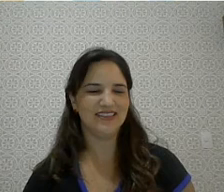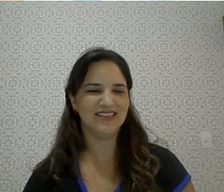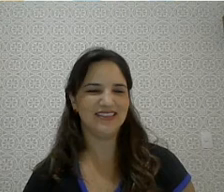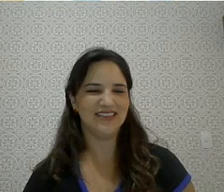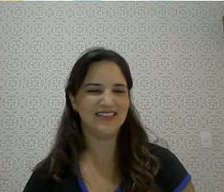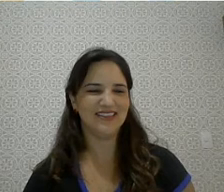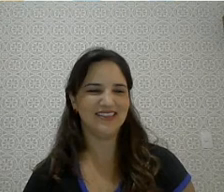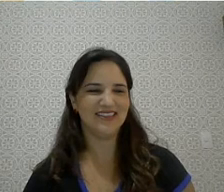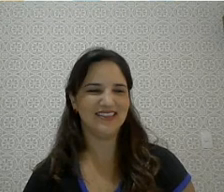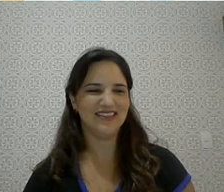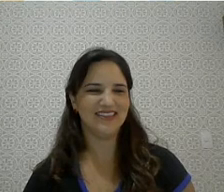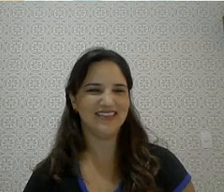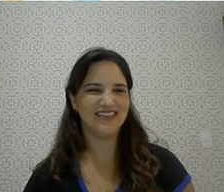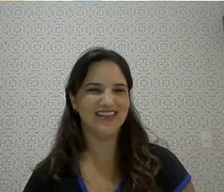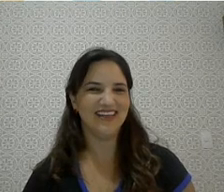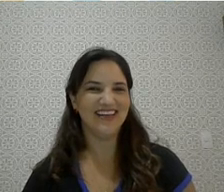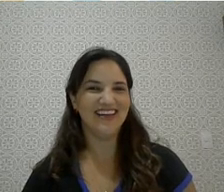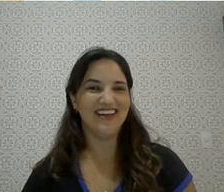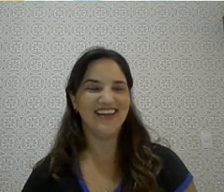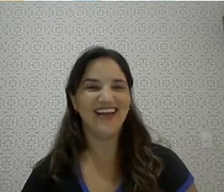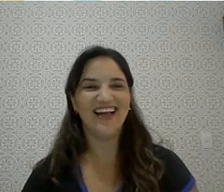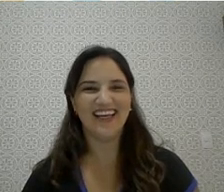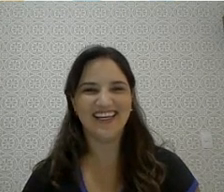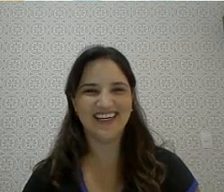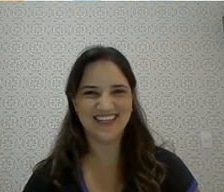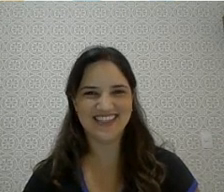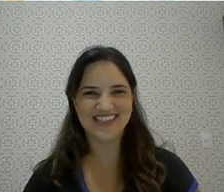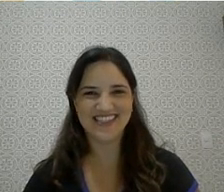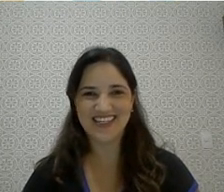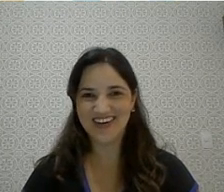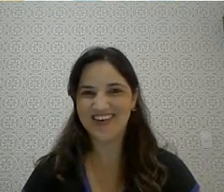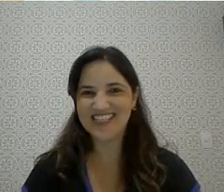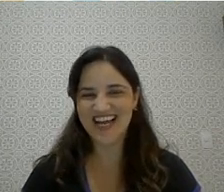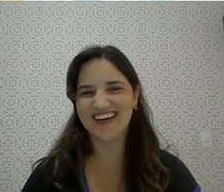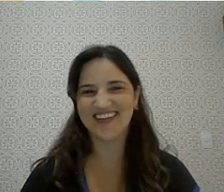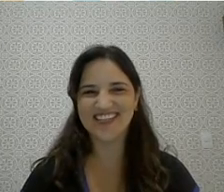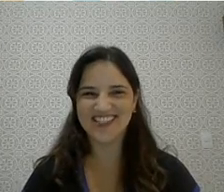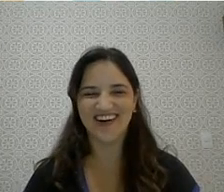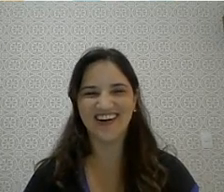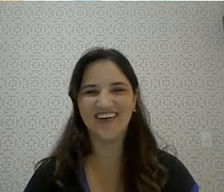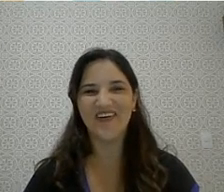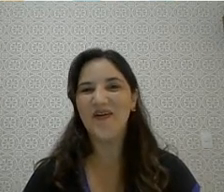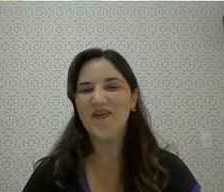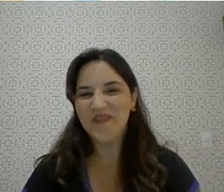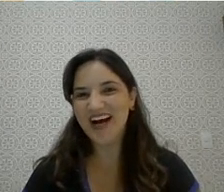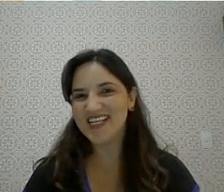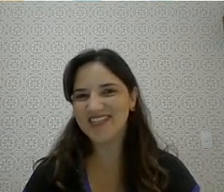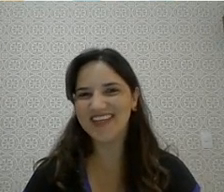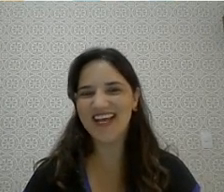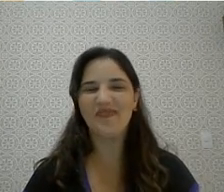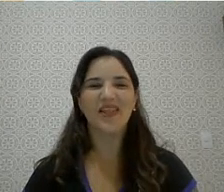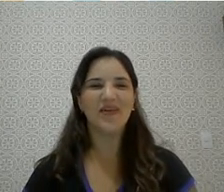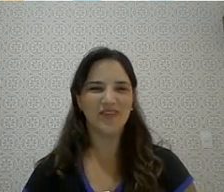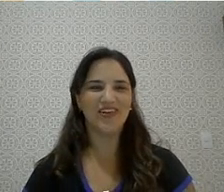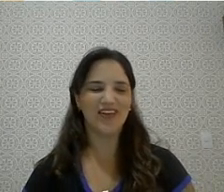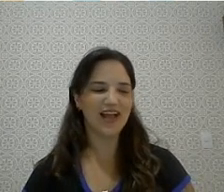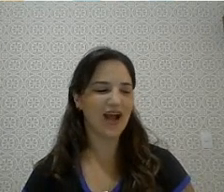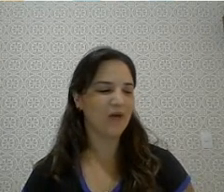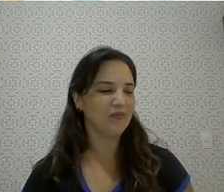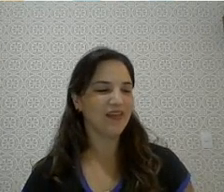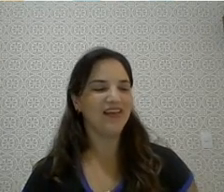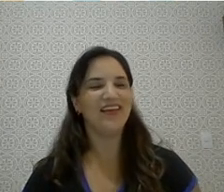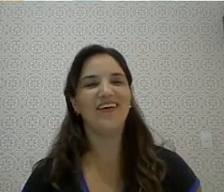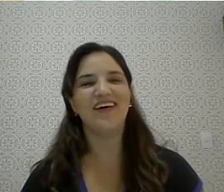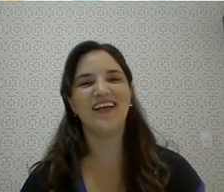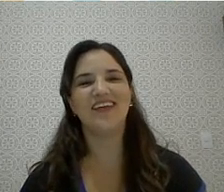Beijinhos! E aí, crianças? Gostaram da história? O máximo, né? Muito